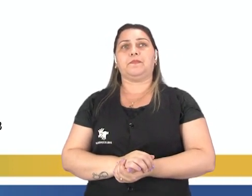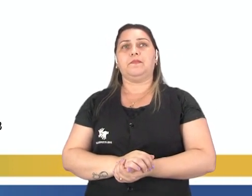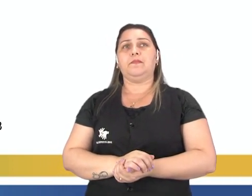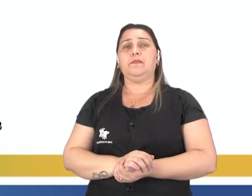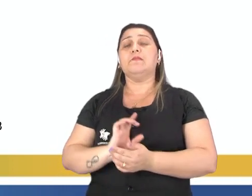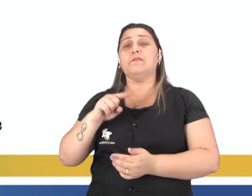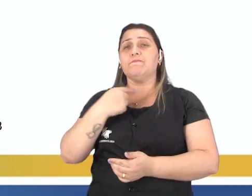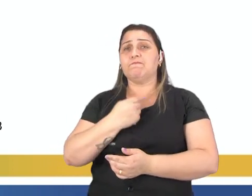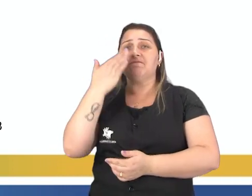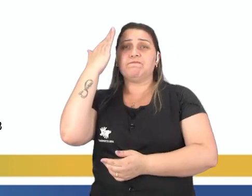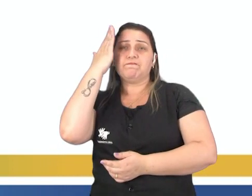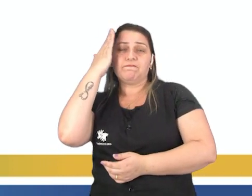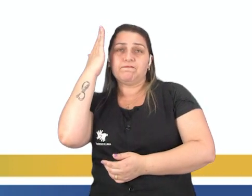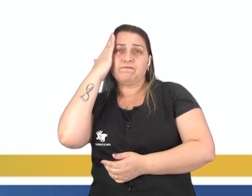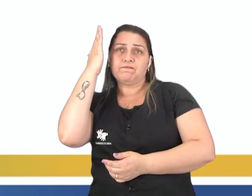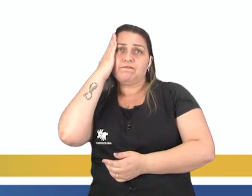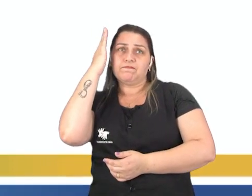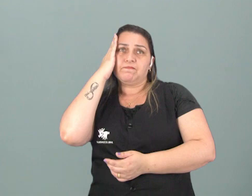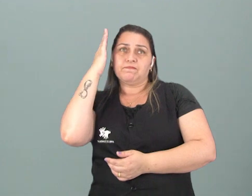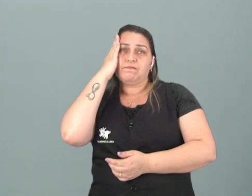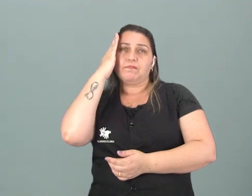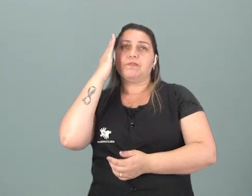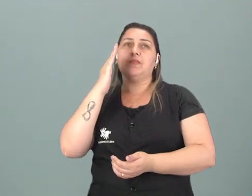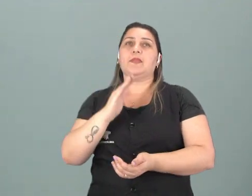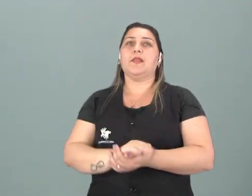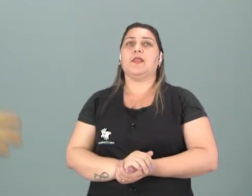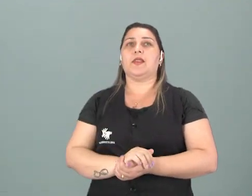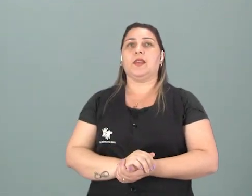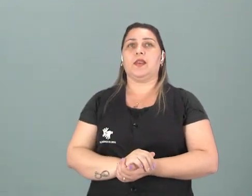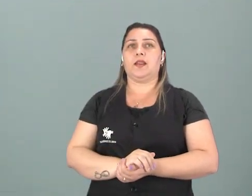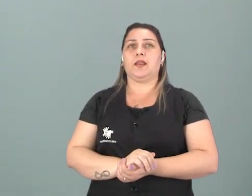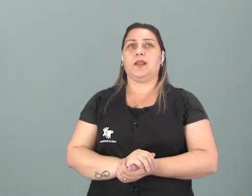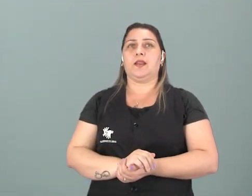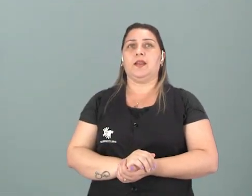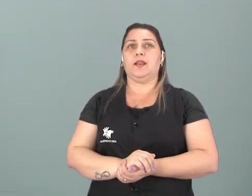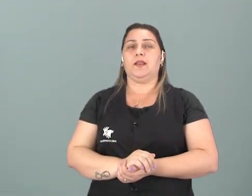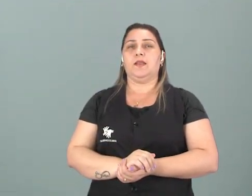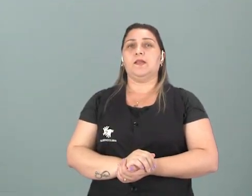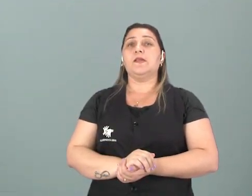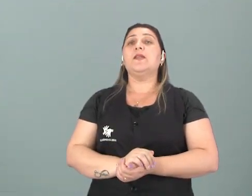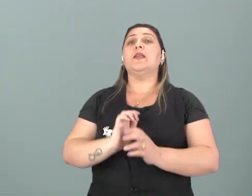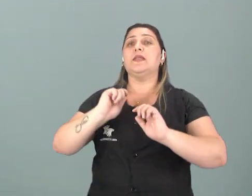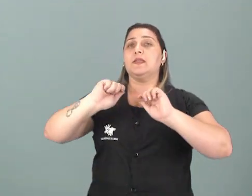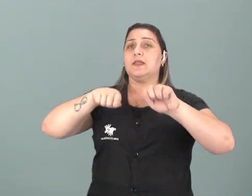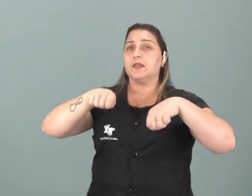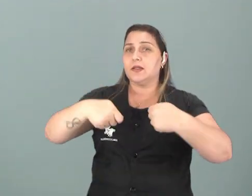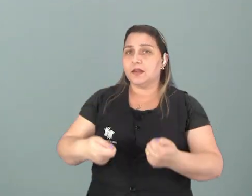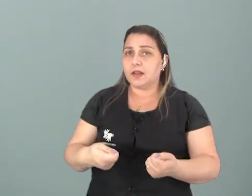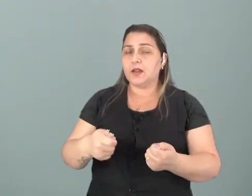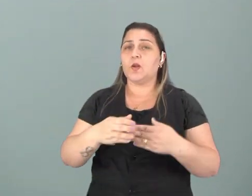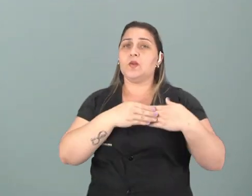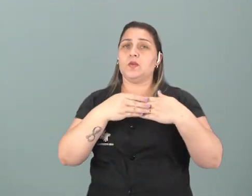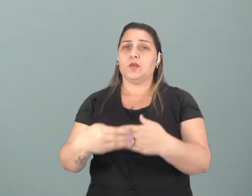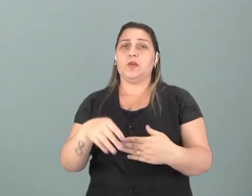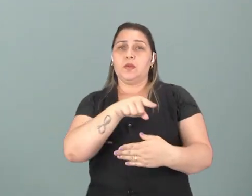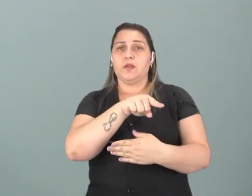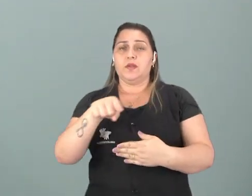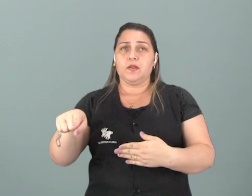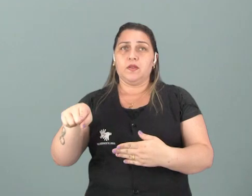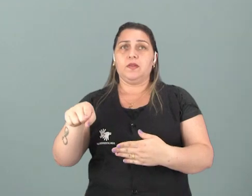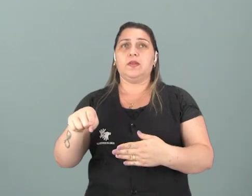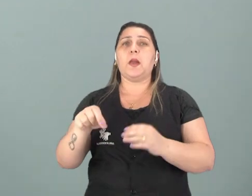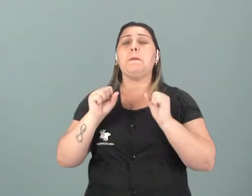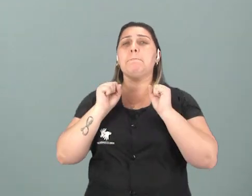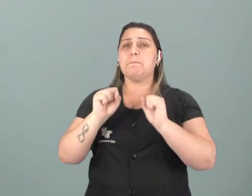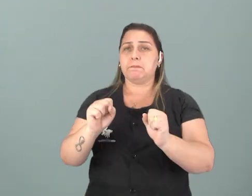Para a gente entender um pouquinho sobre esses símbolos, né? Eu trouxe aqui para vocês